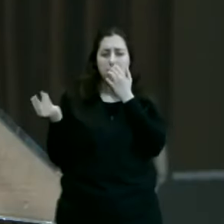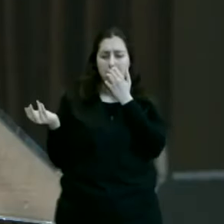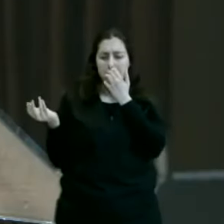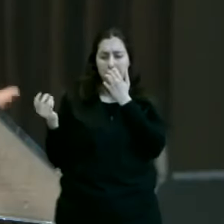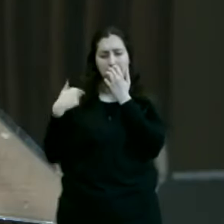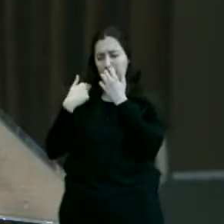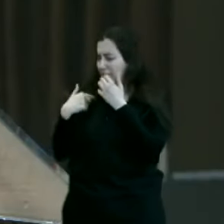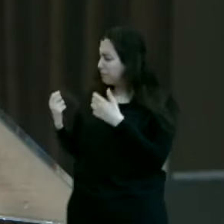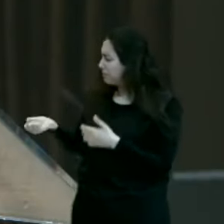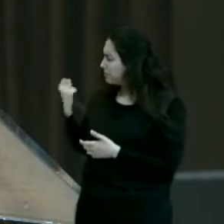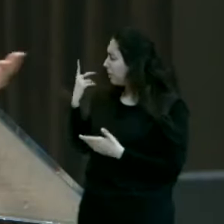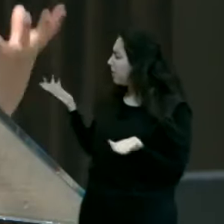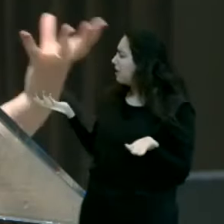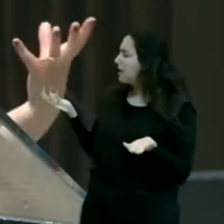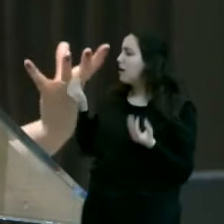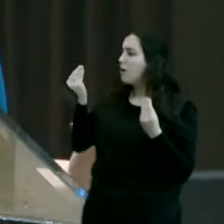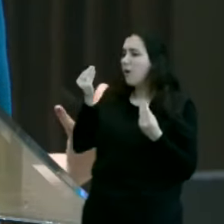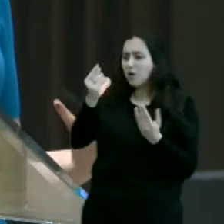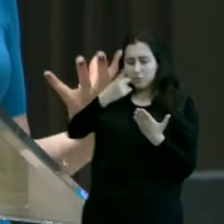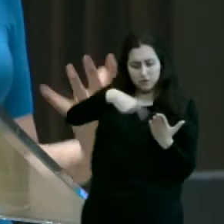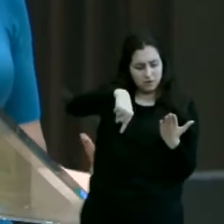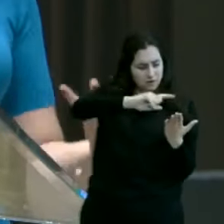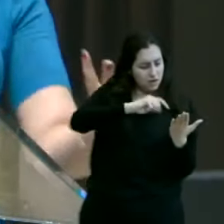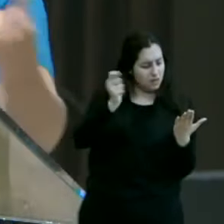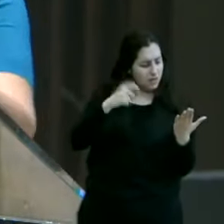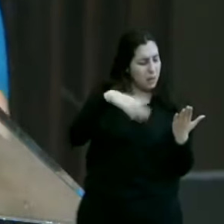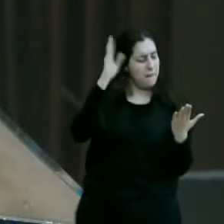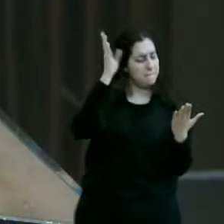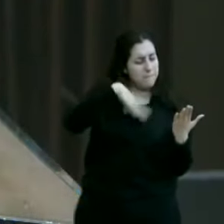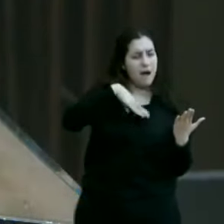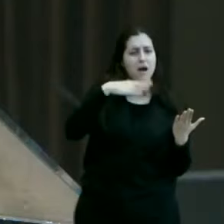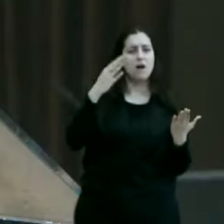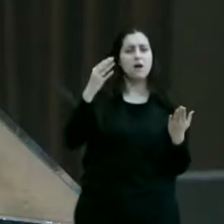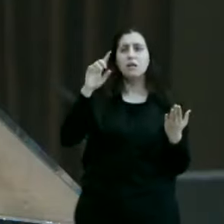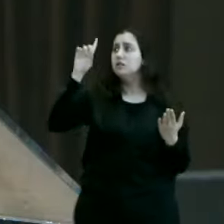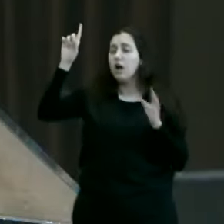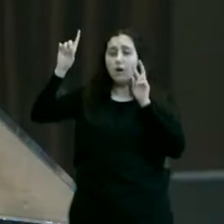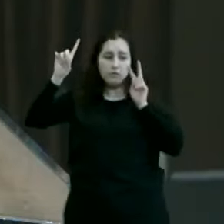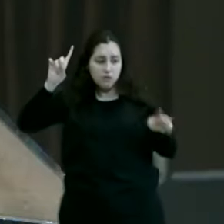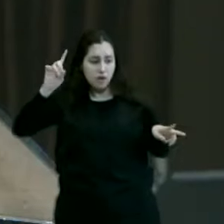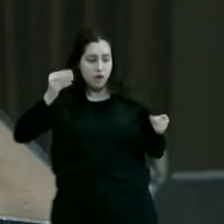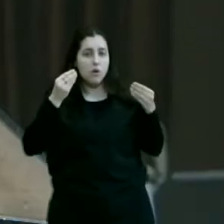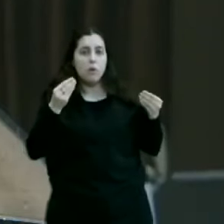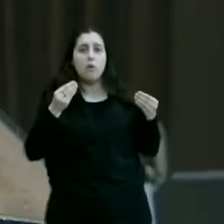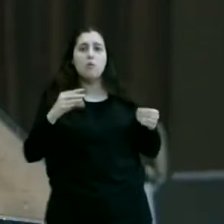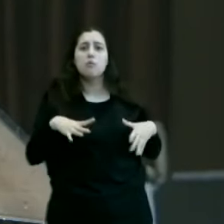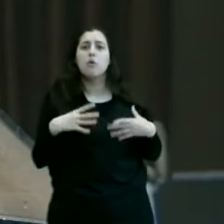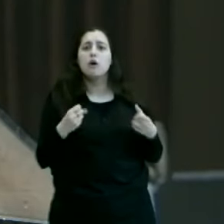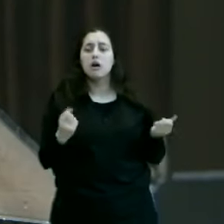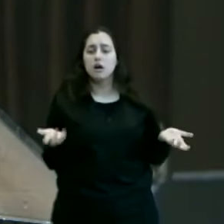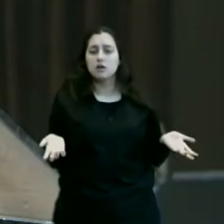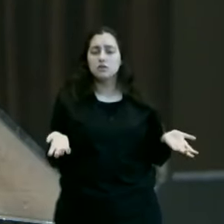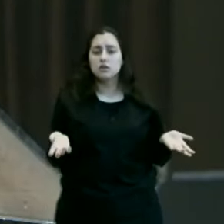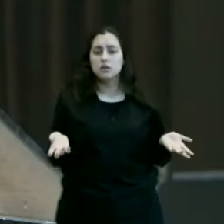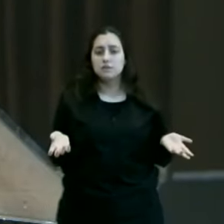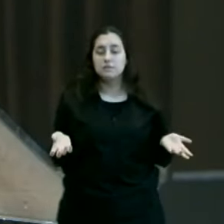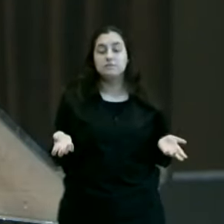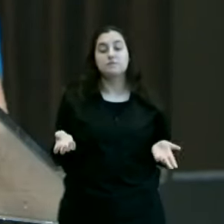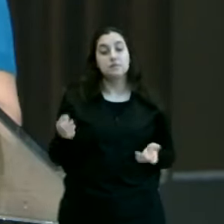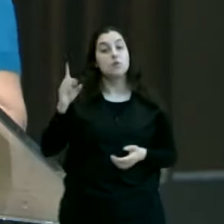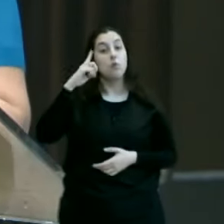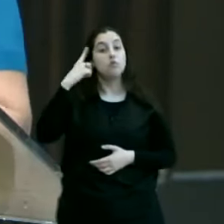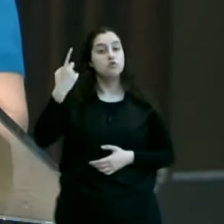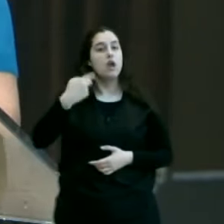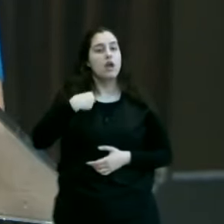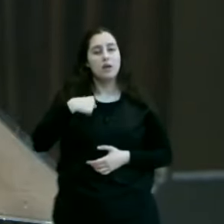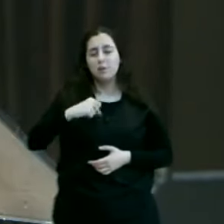falava, como que eles podem fazer essas coisas mal diante dos olhos do Senhor, diante de tanta bondade? Um belo dia, quando eu estava